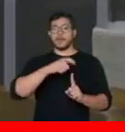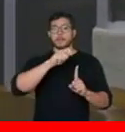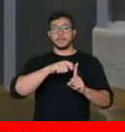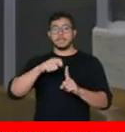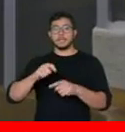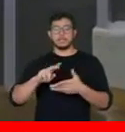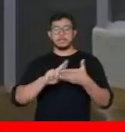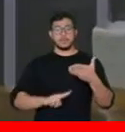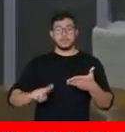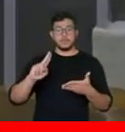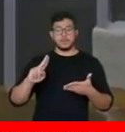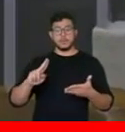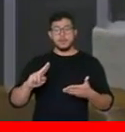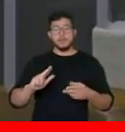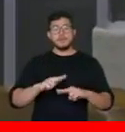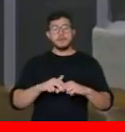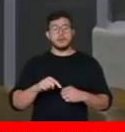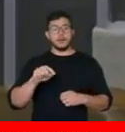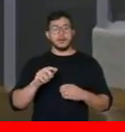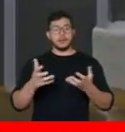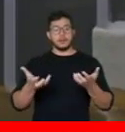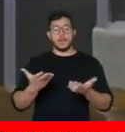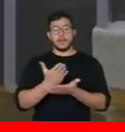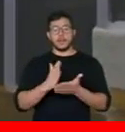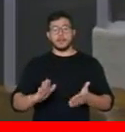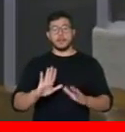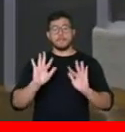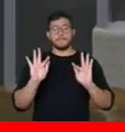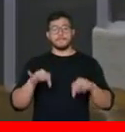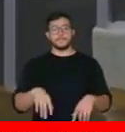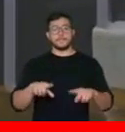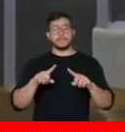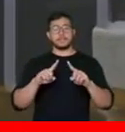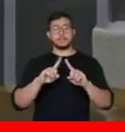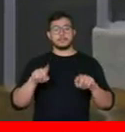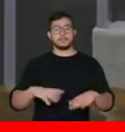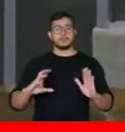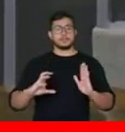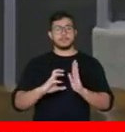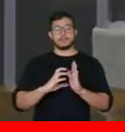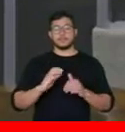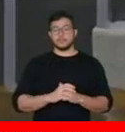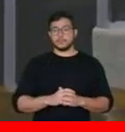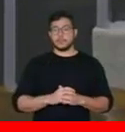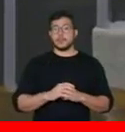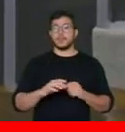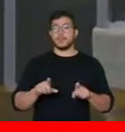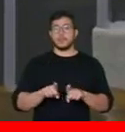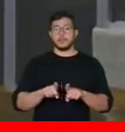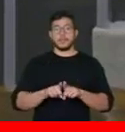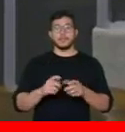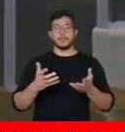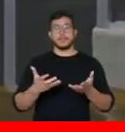prevê o fim do serviço público, que vem junto com a PEC 32, que felizmente não foi